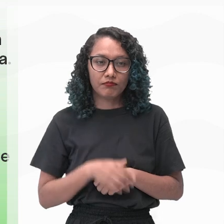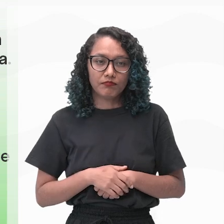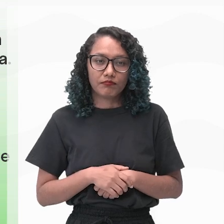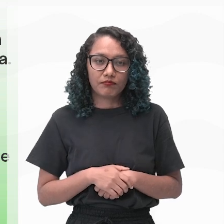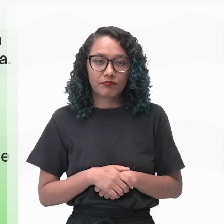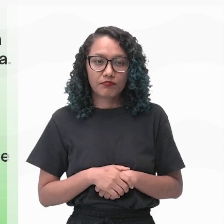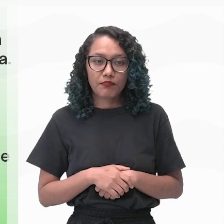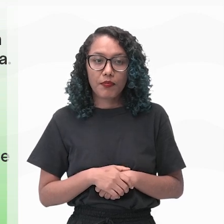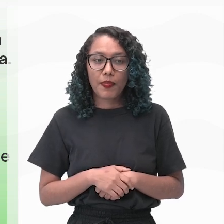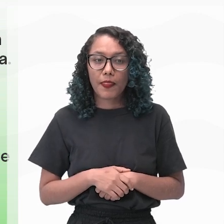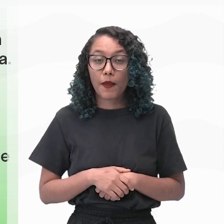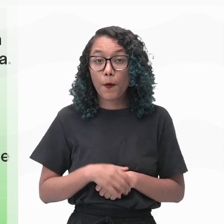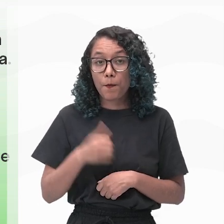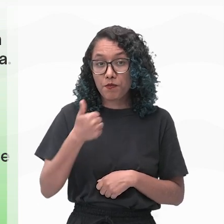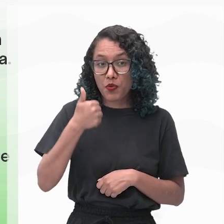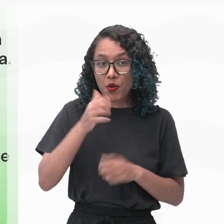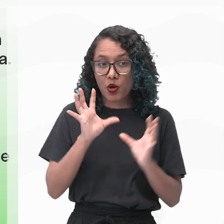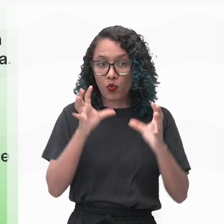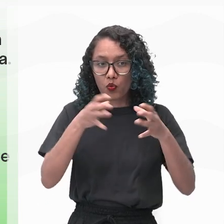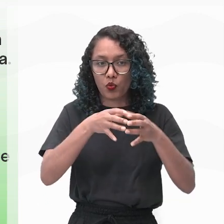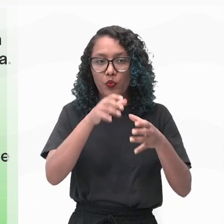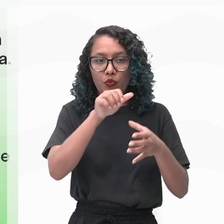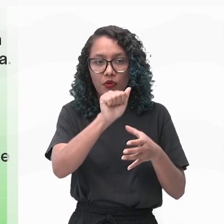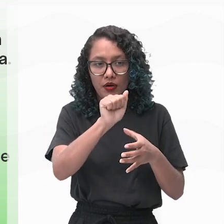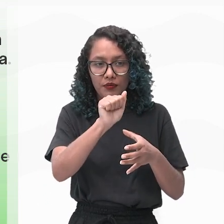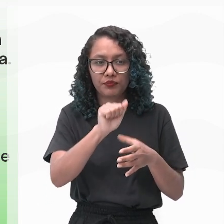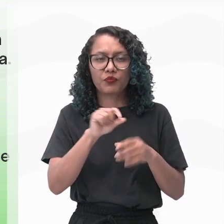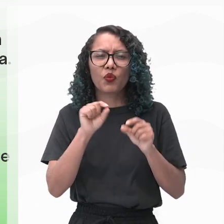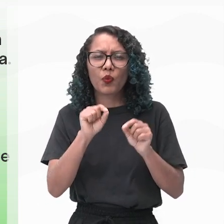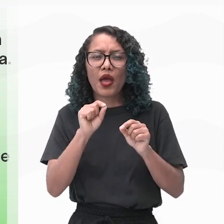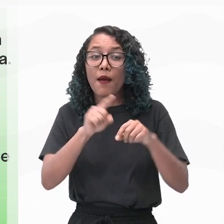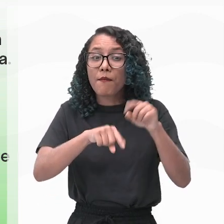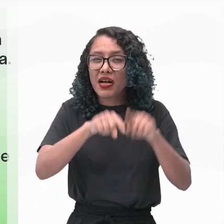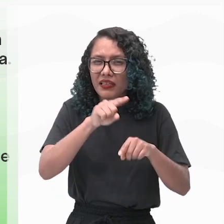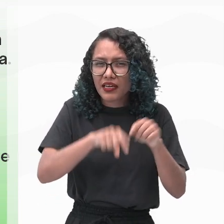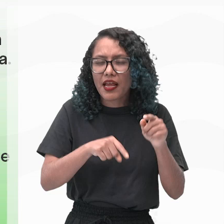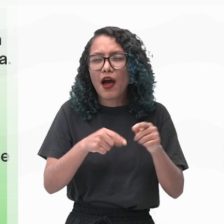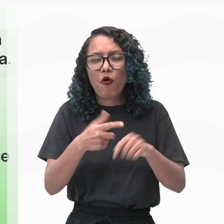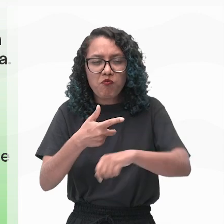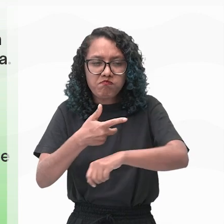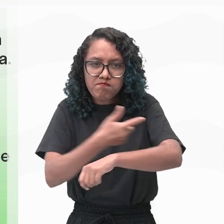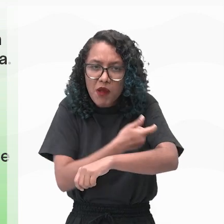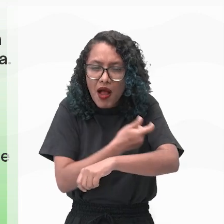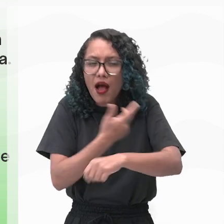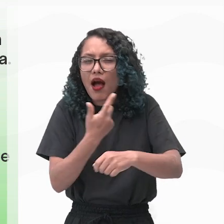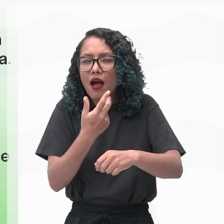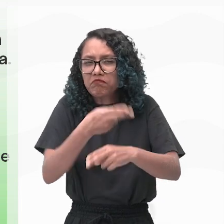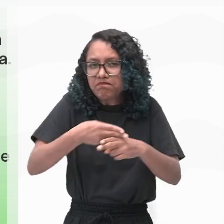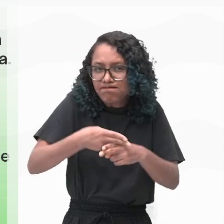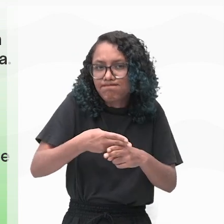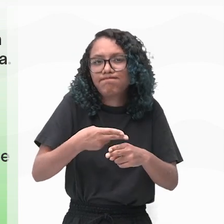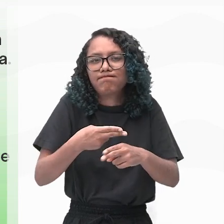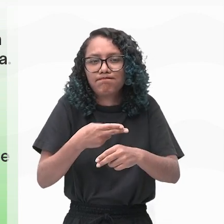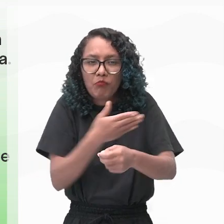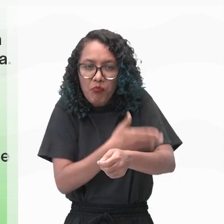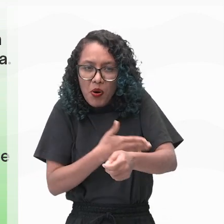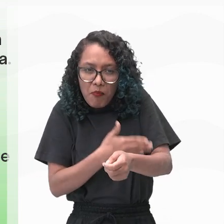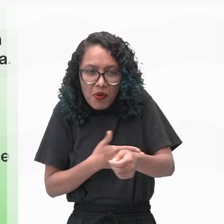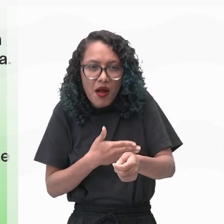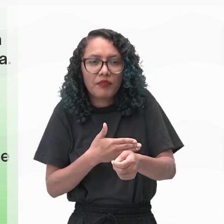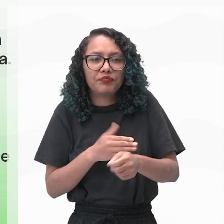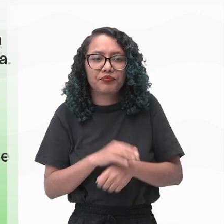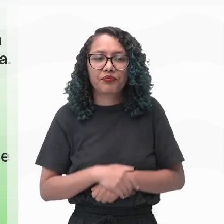um grupo A, o resíduo pérforo cortante, né, que são resíduos de cultura